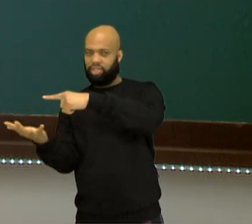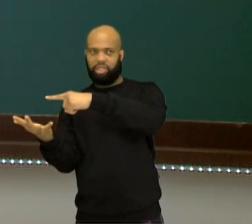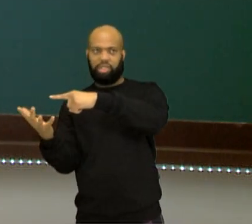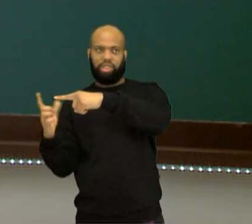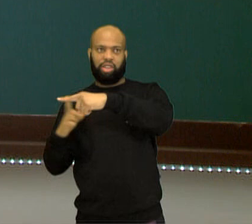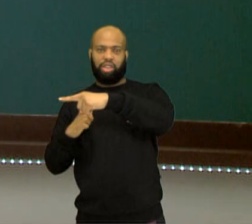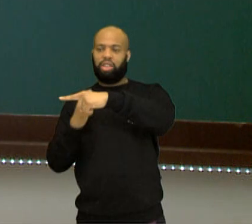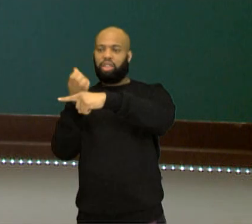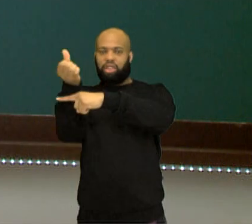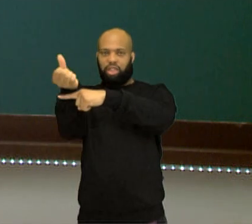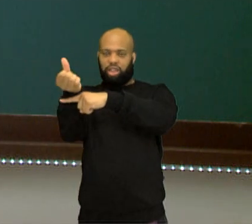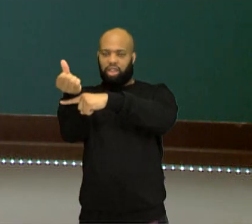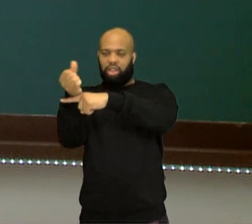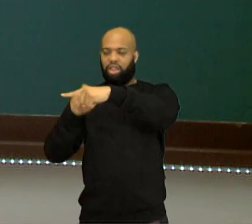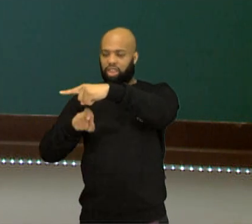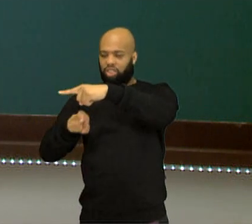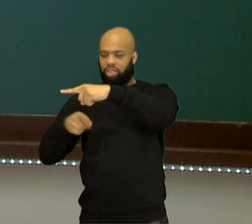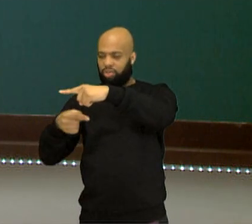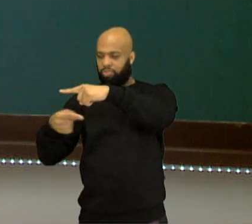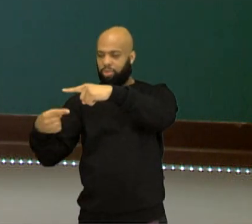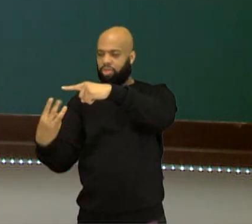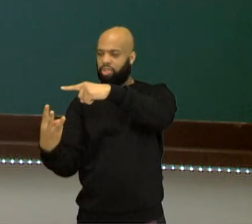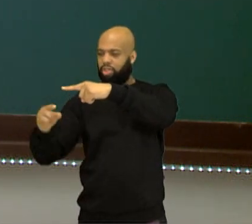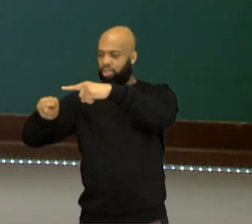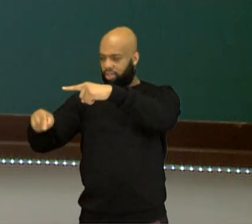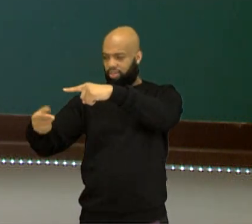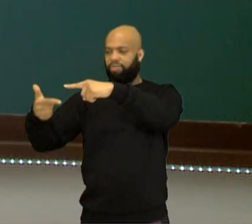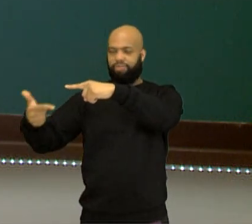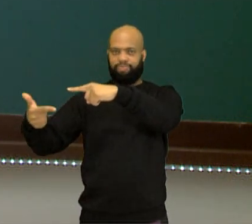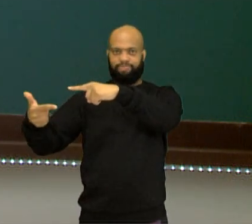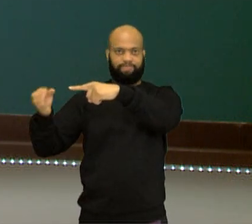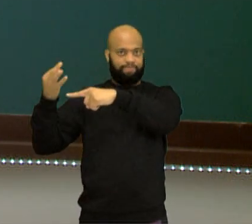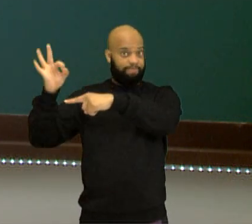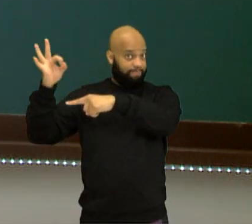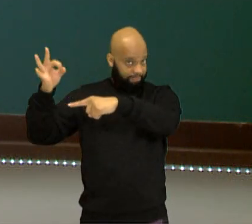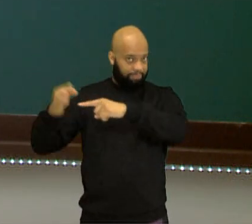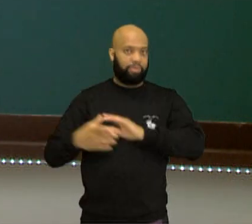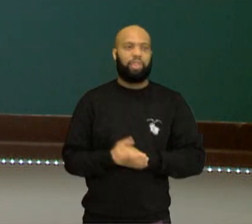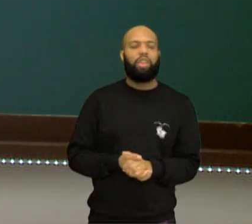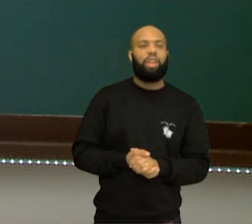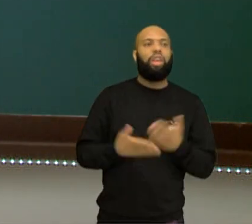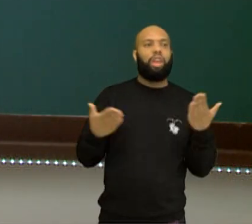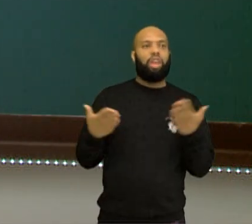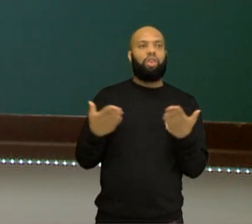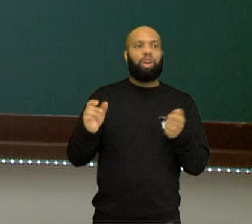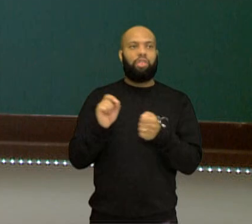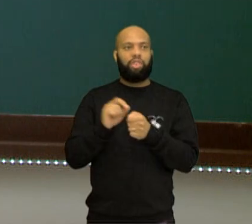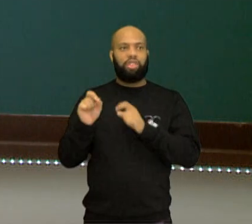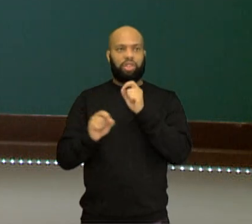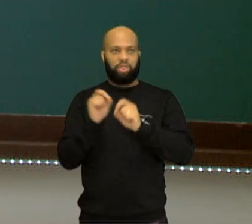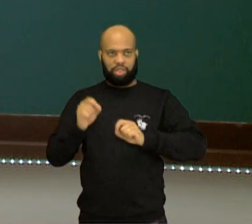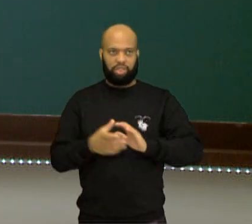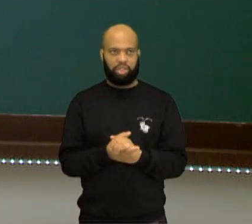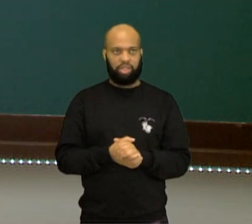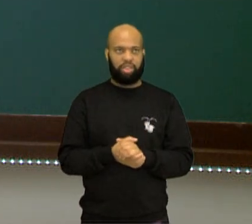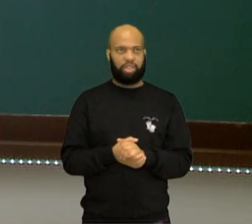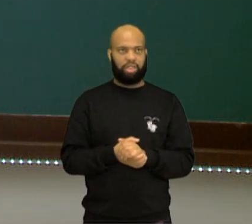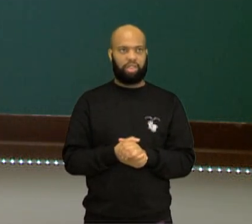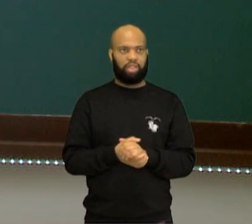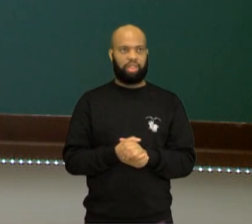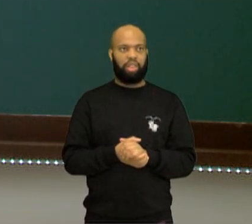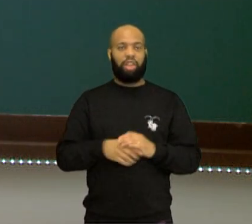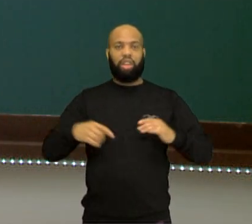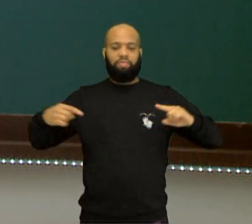numerador é 6 e o denominador é x menos 3,2. Aí nós vamos multiplicar isso, né, em